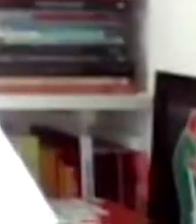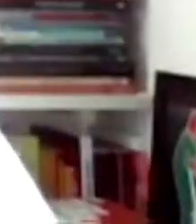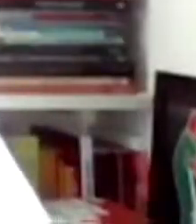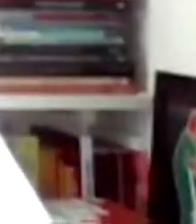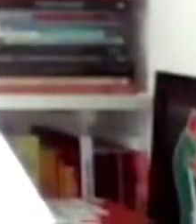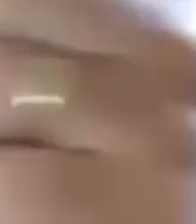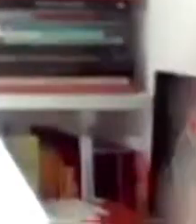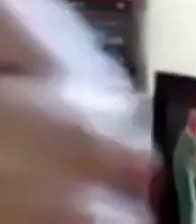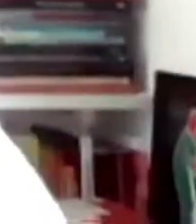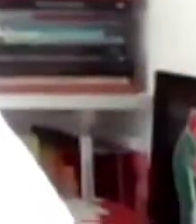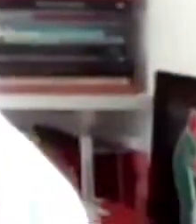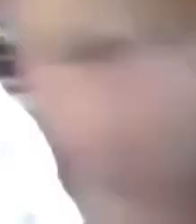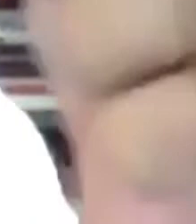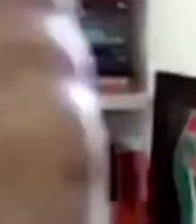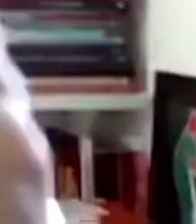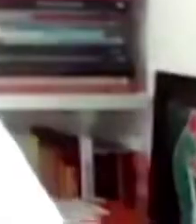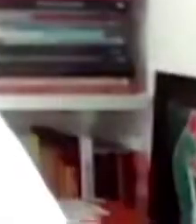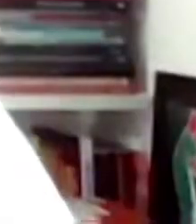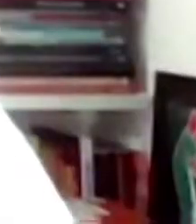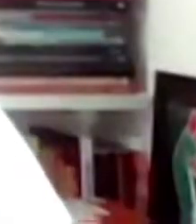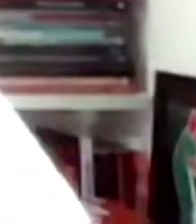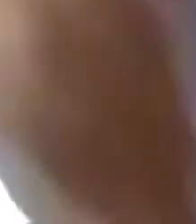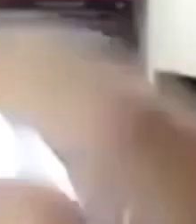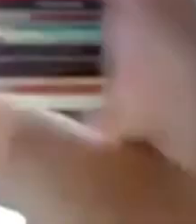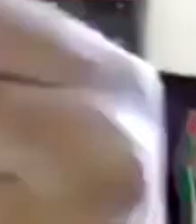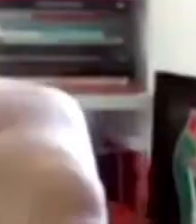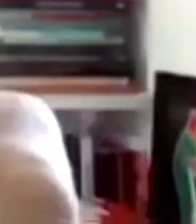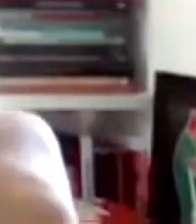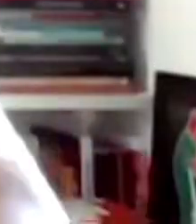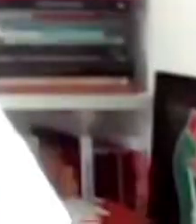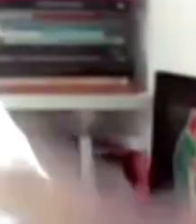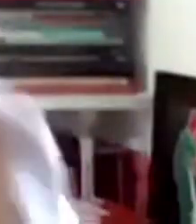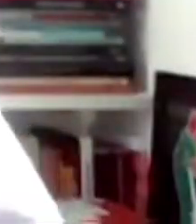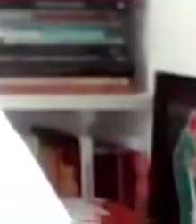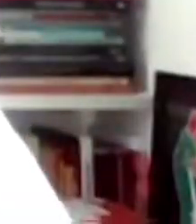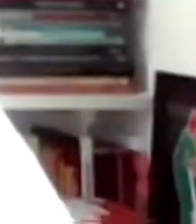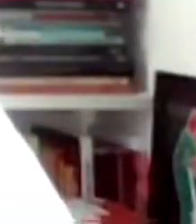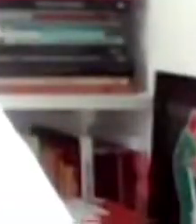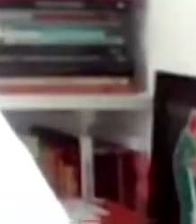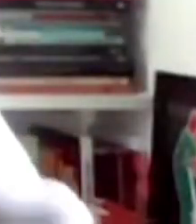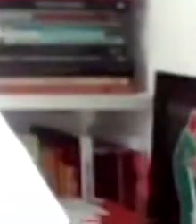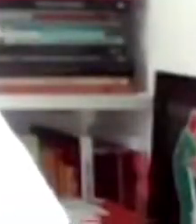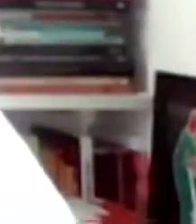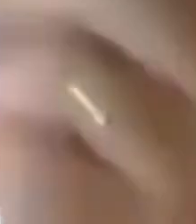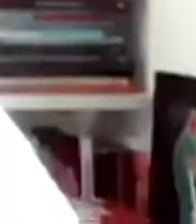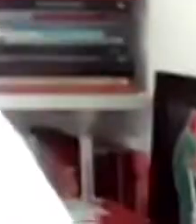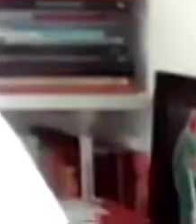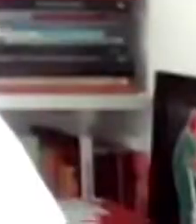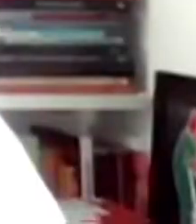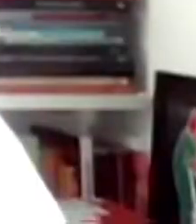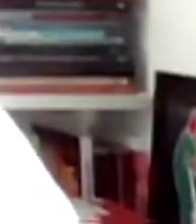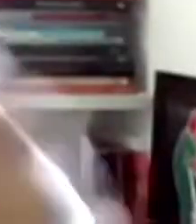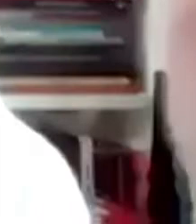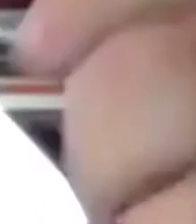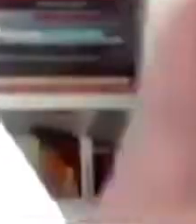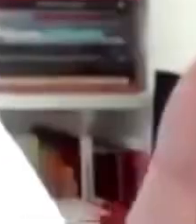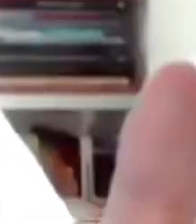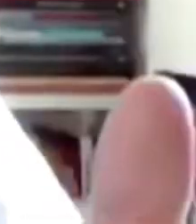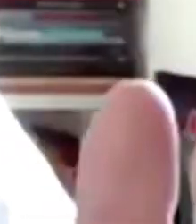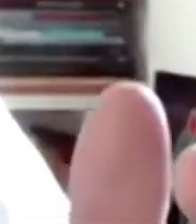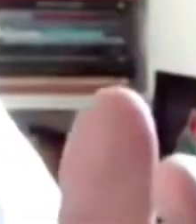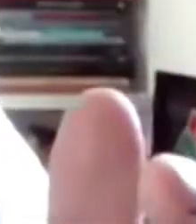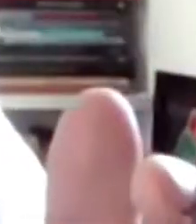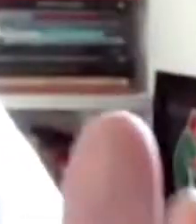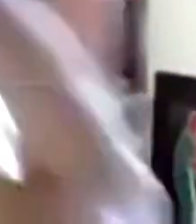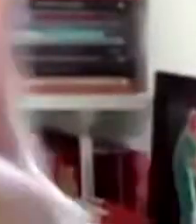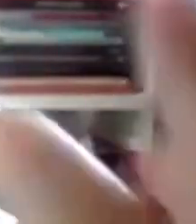questão individual de fulano e ciclano ir lá prestar um concurso e estar reivindicando isso. E isso também é o que a gente acha que não é a melhor tática de simplesmente ir